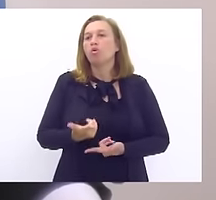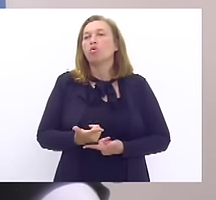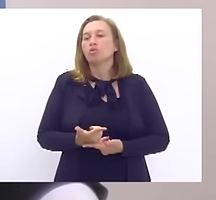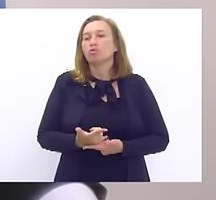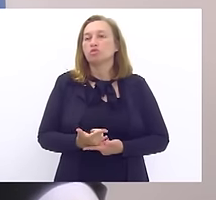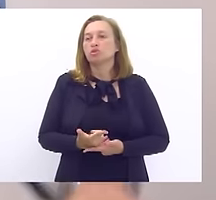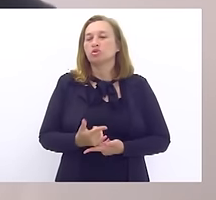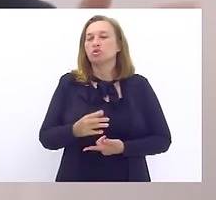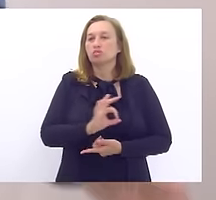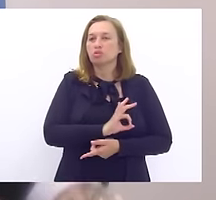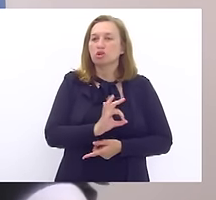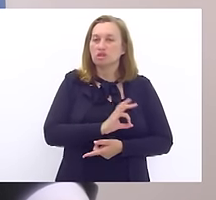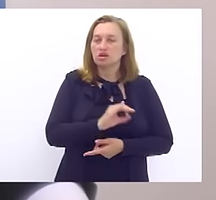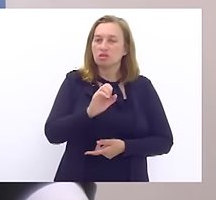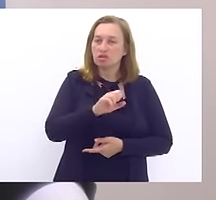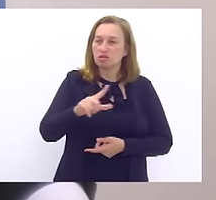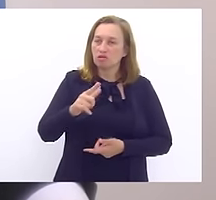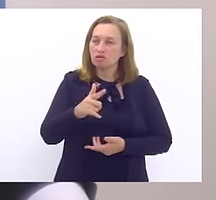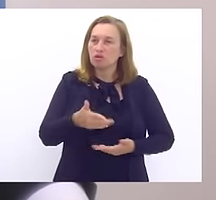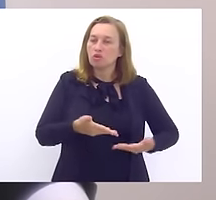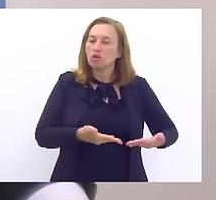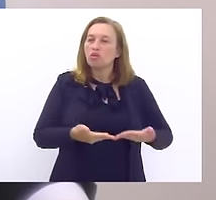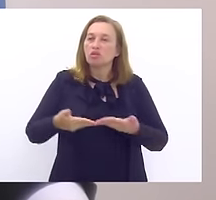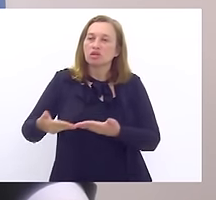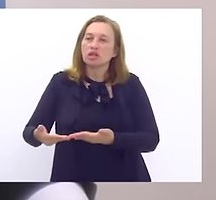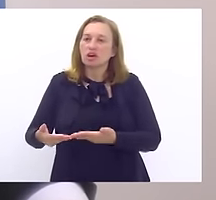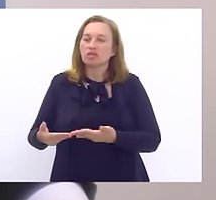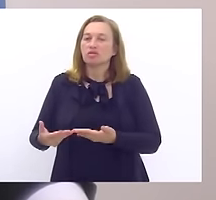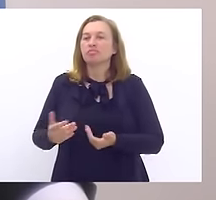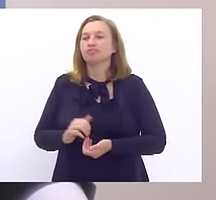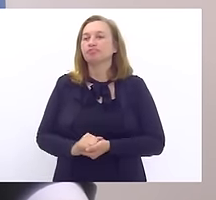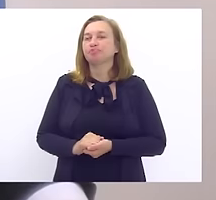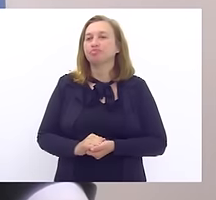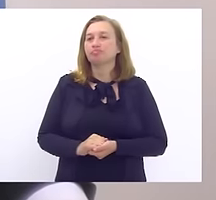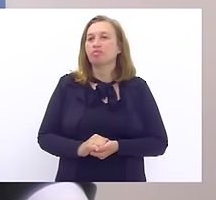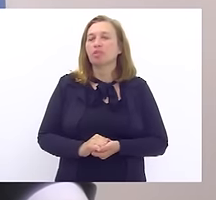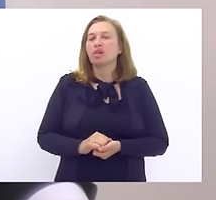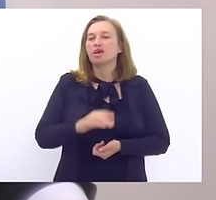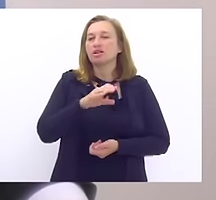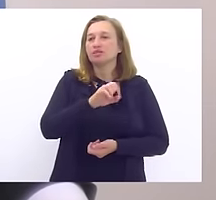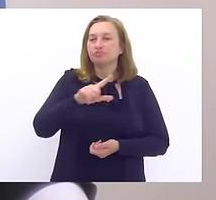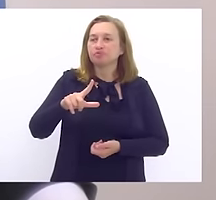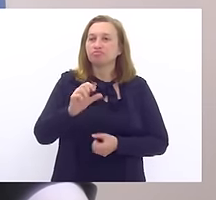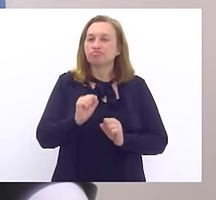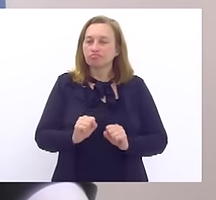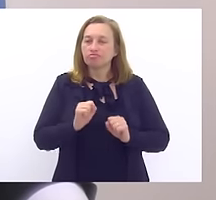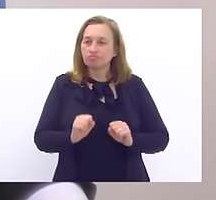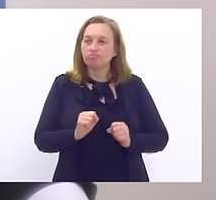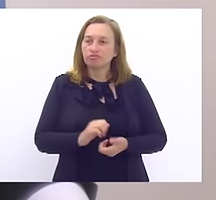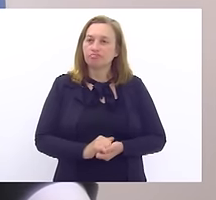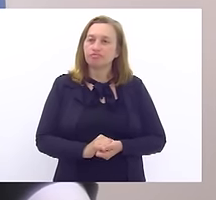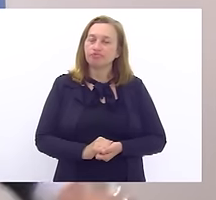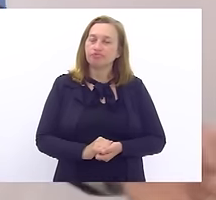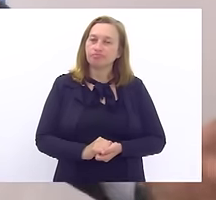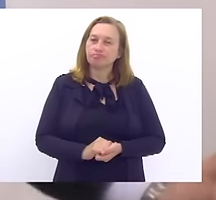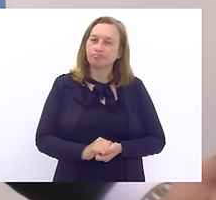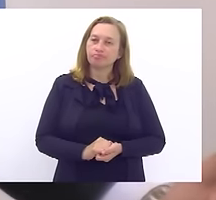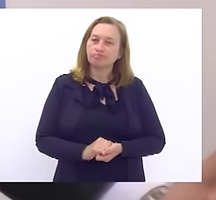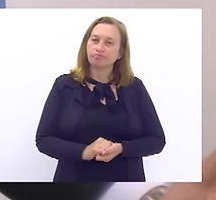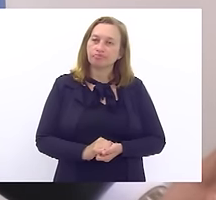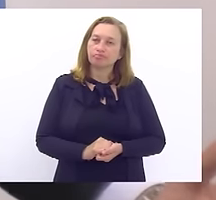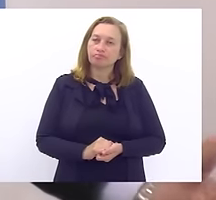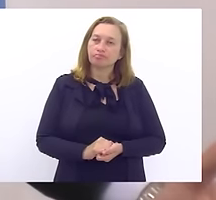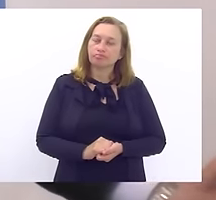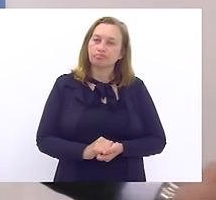empregados né nessas ocorrências a polícia civil poderia suprir essa demanda com esse efetivo nas